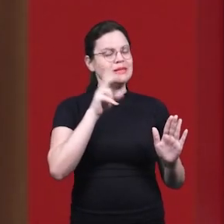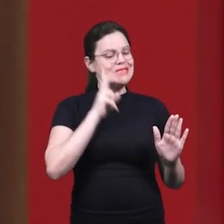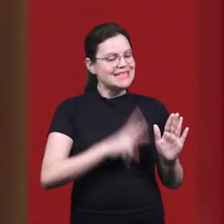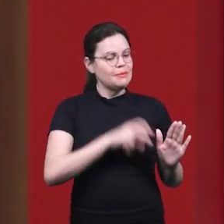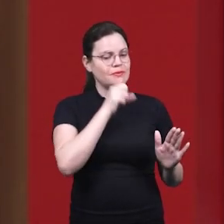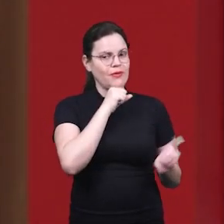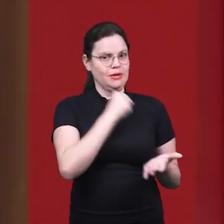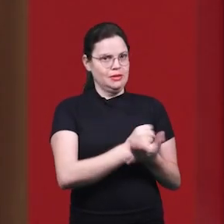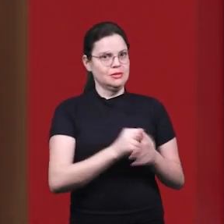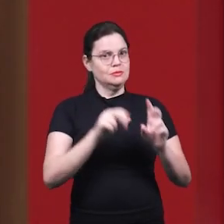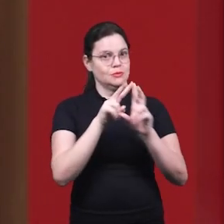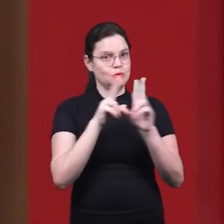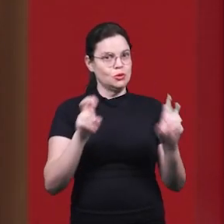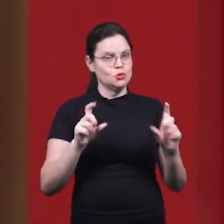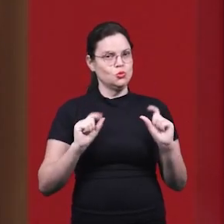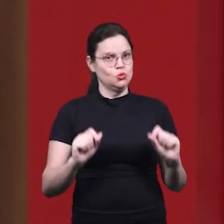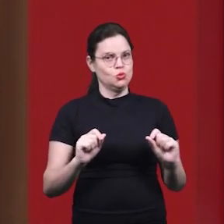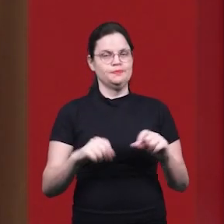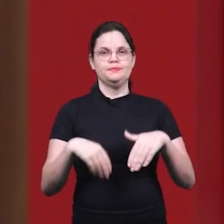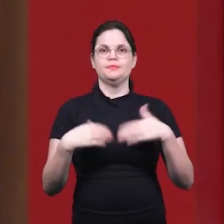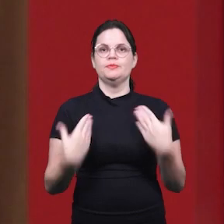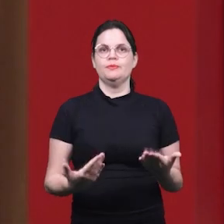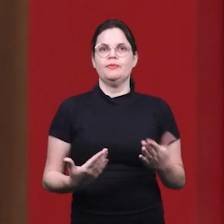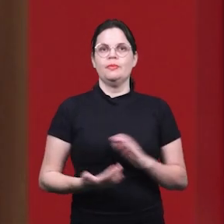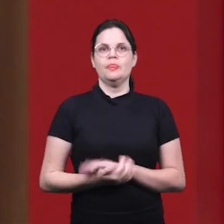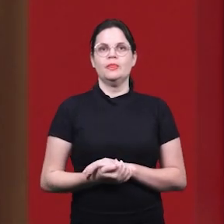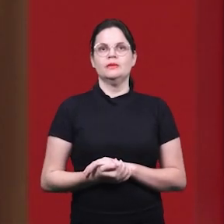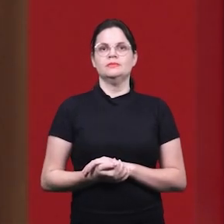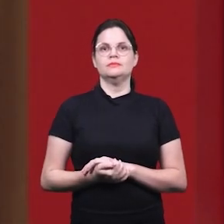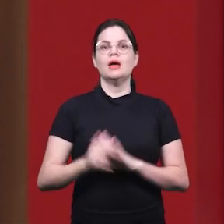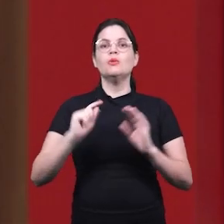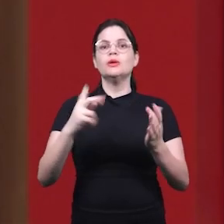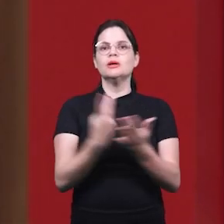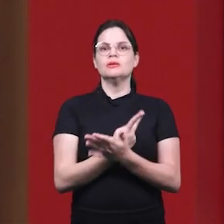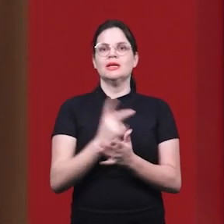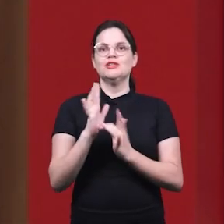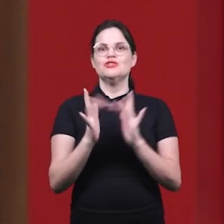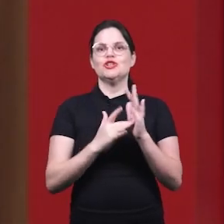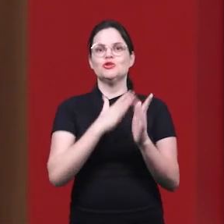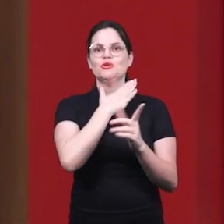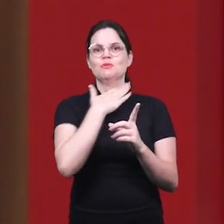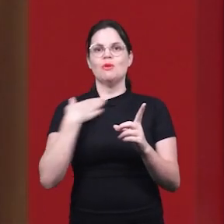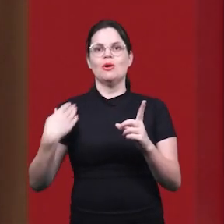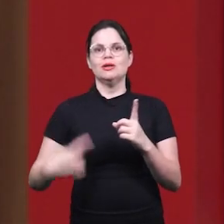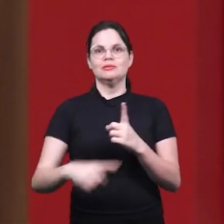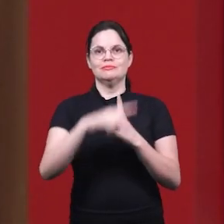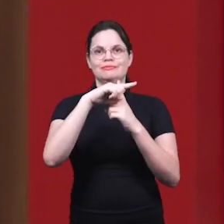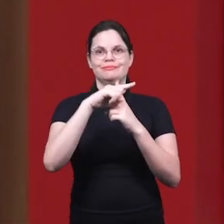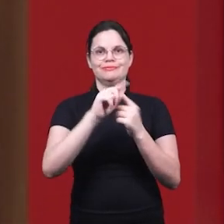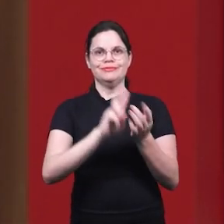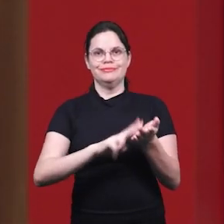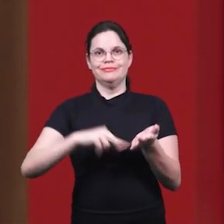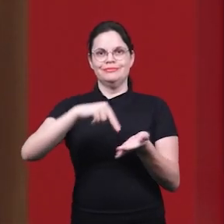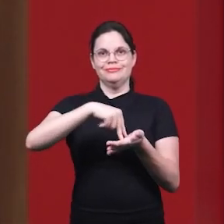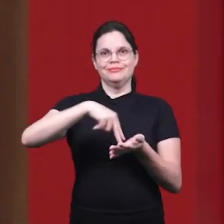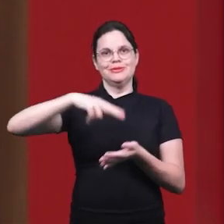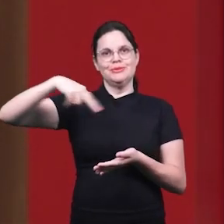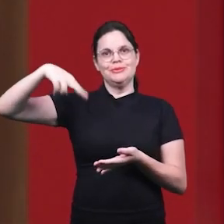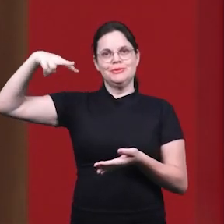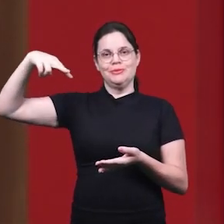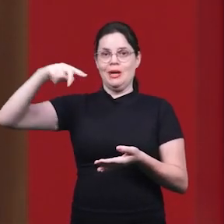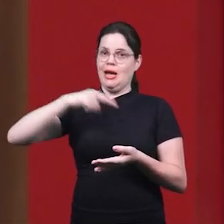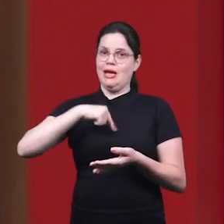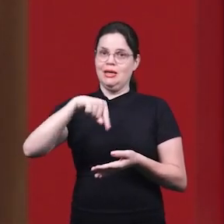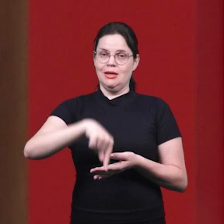E depois das 62 semanas será tirado o Messias. Jesus morre e ressuscita, foi para o Pai. O Messias foi